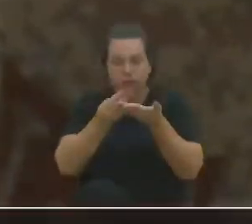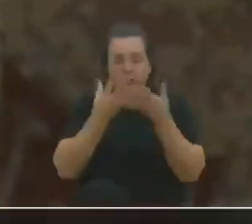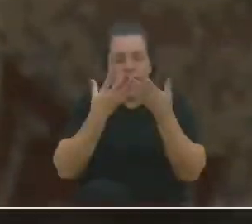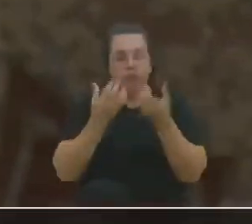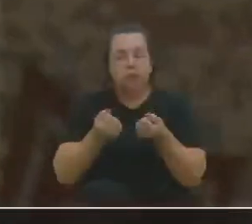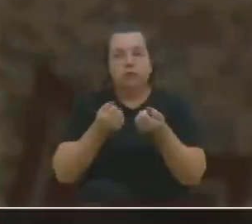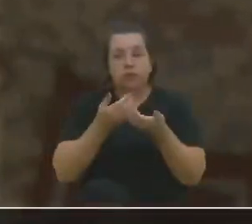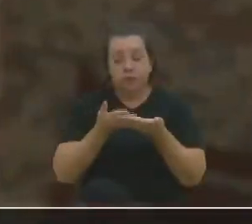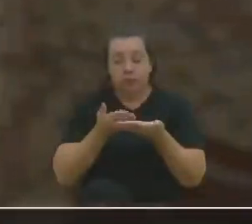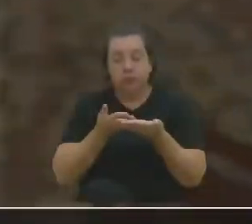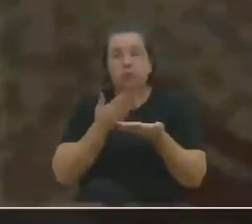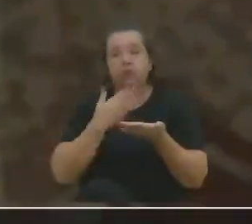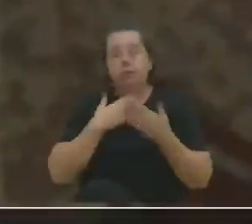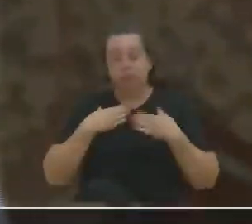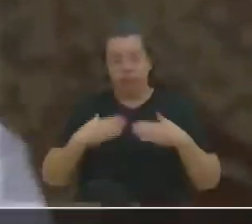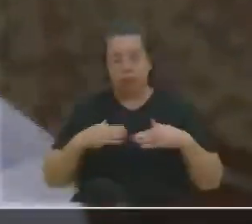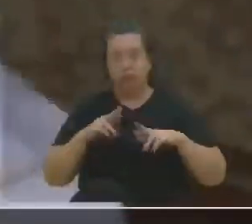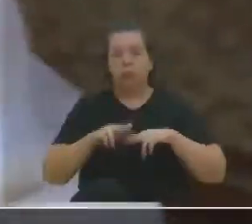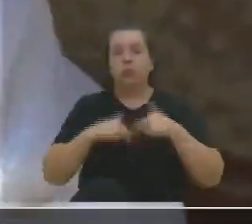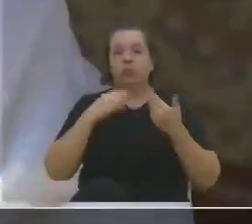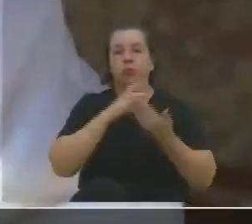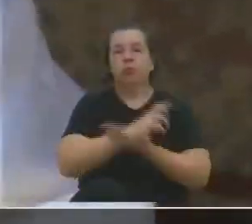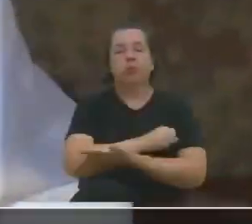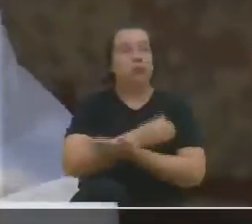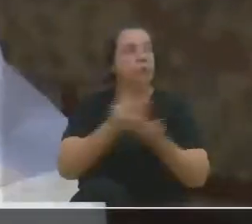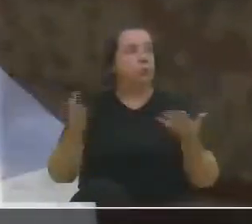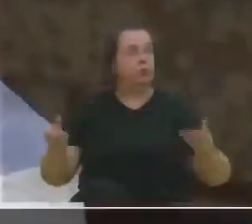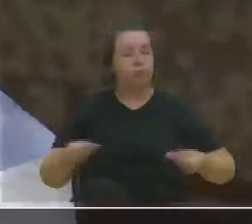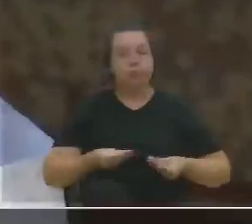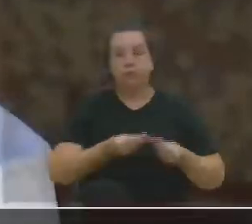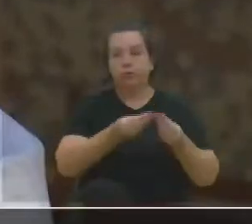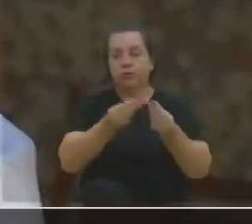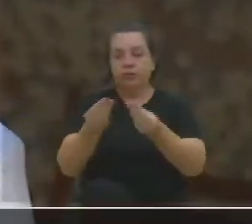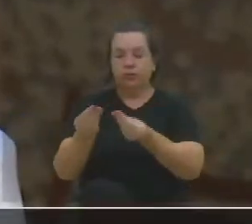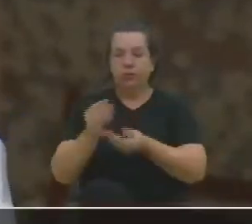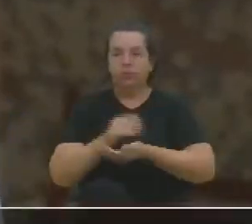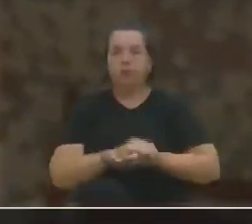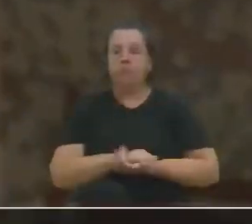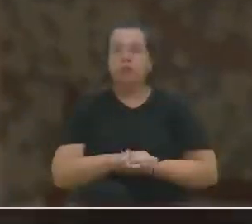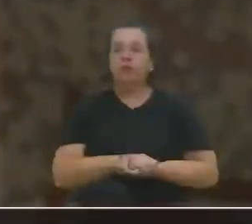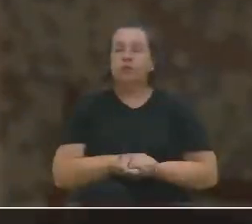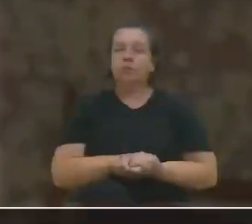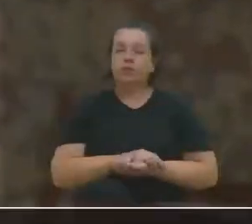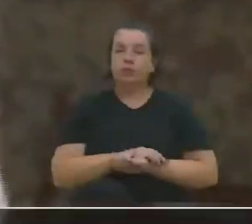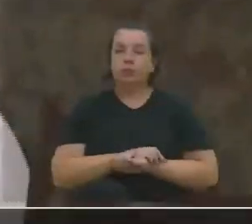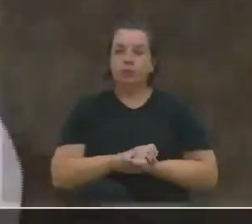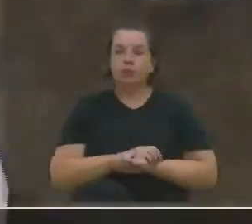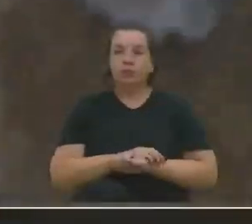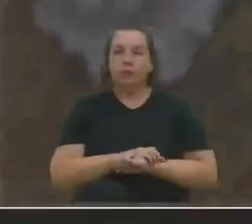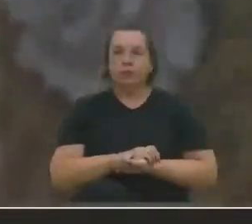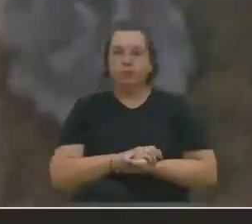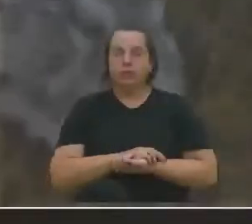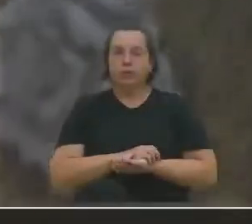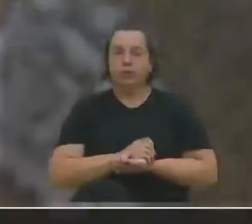comei, isto é o meu corpo que será entregue por vós.